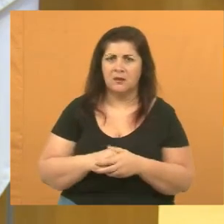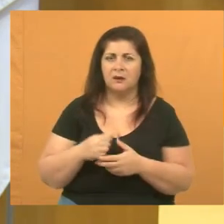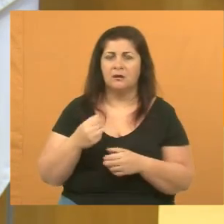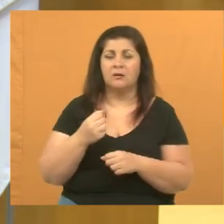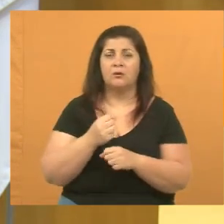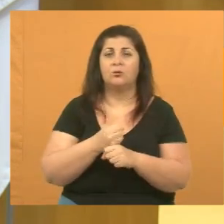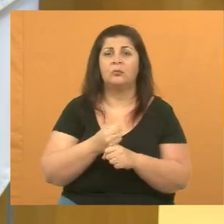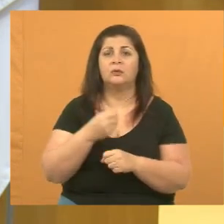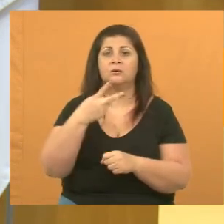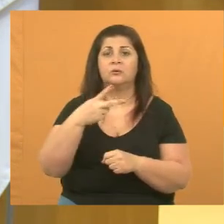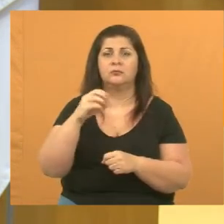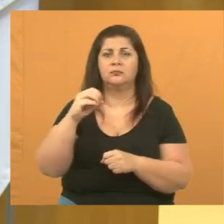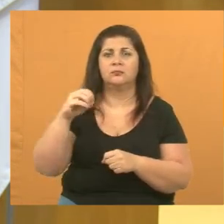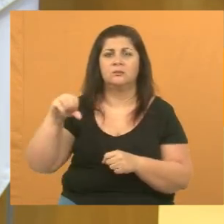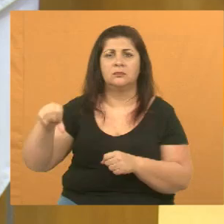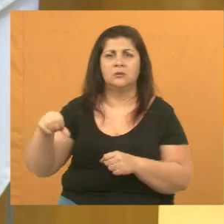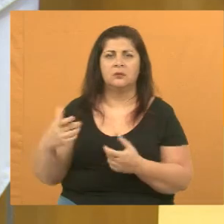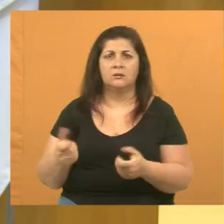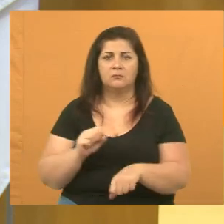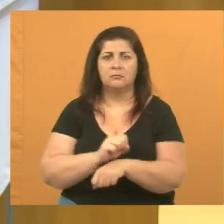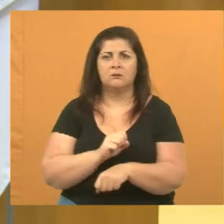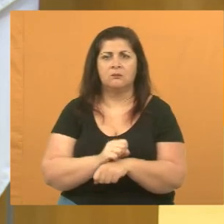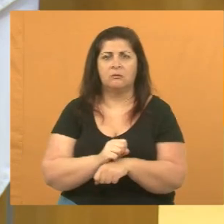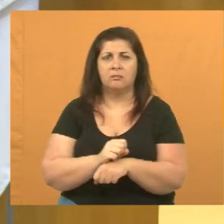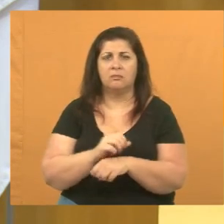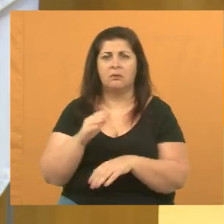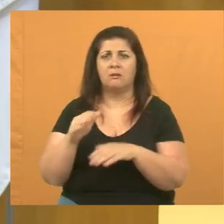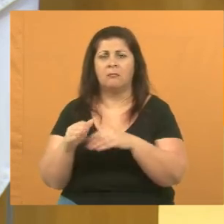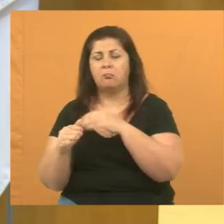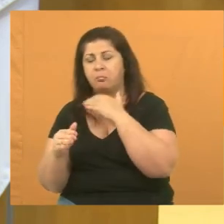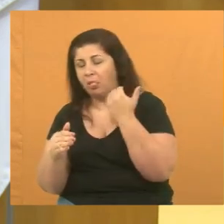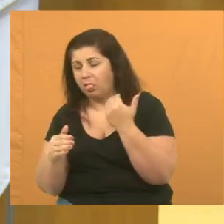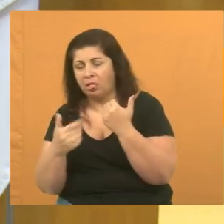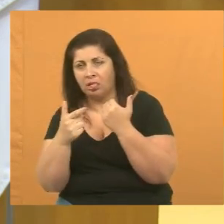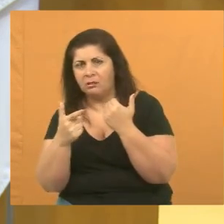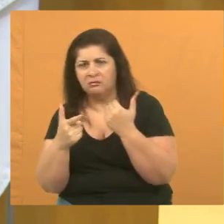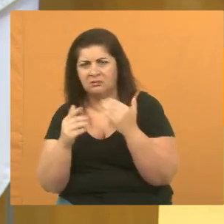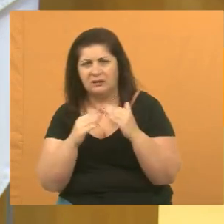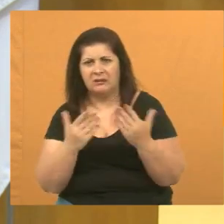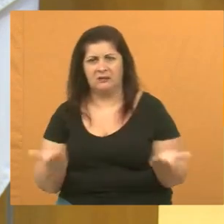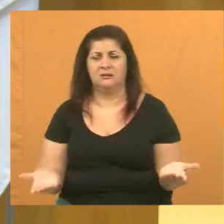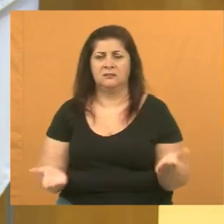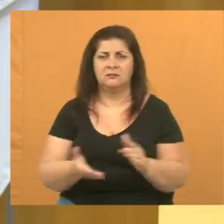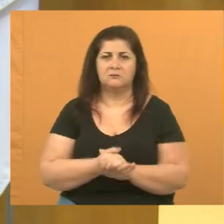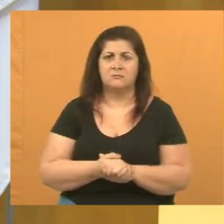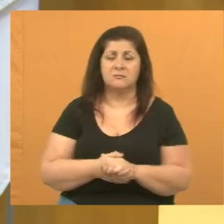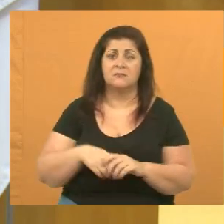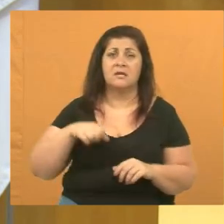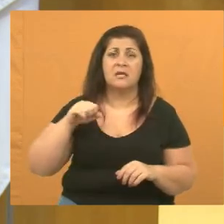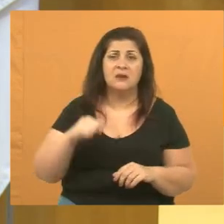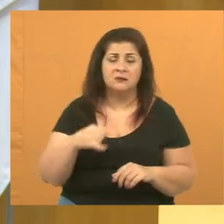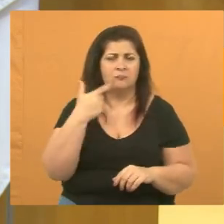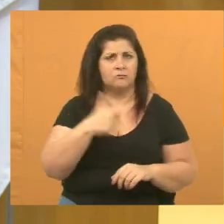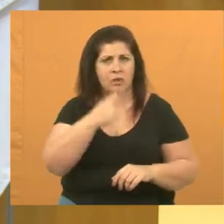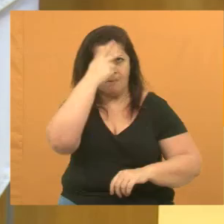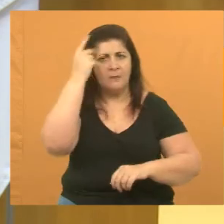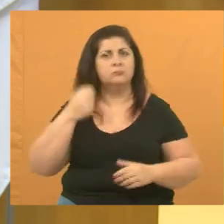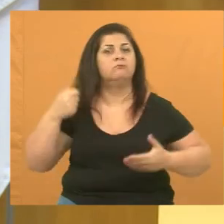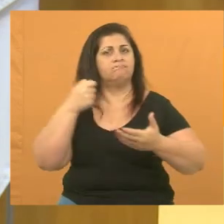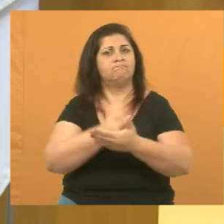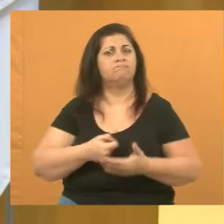2009 que está aí esperando, muitas vezes vai morrer e não vai ter sua casa. E se não tiver essas pessoas para fazer essa